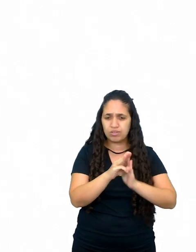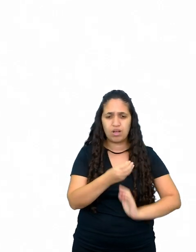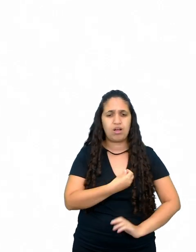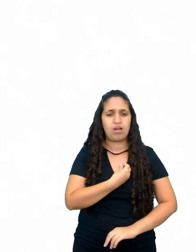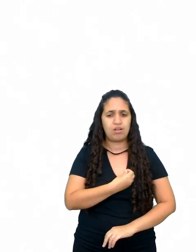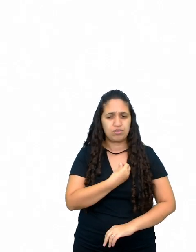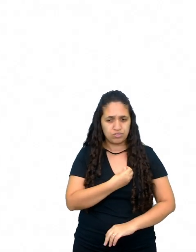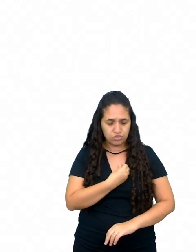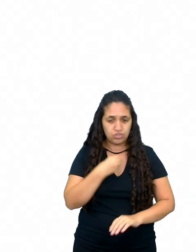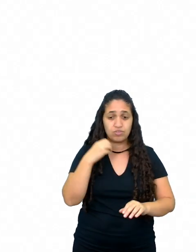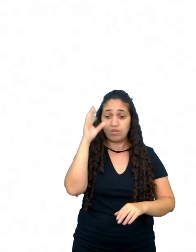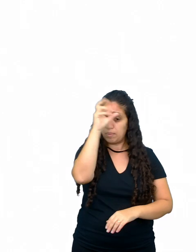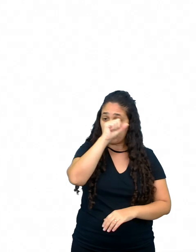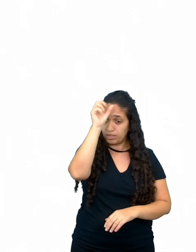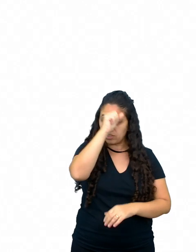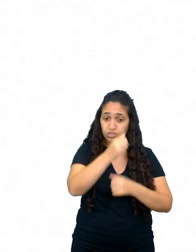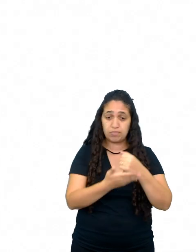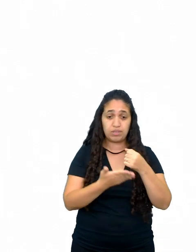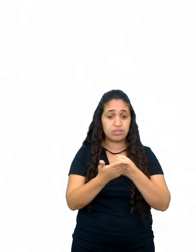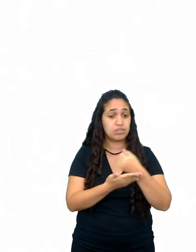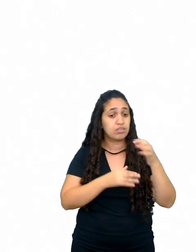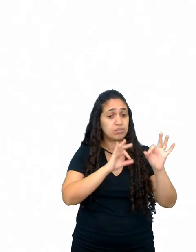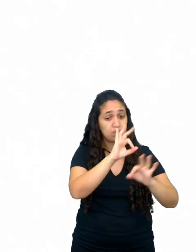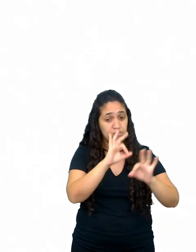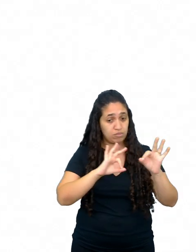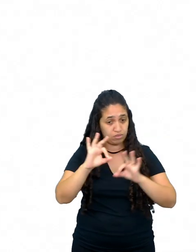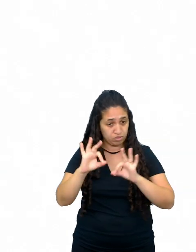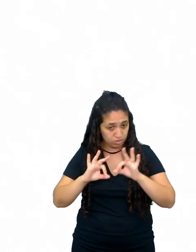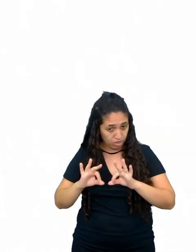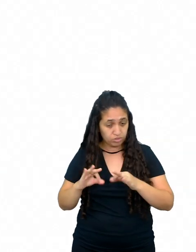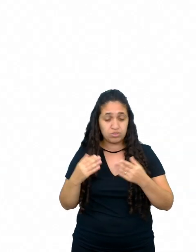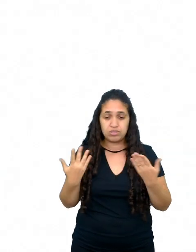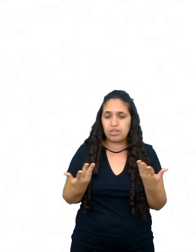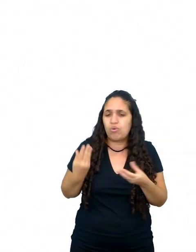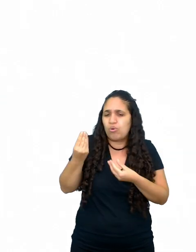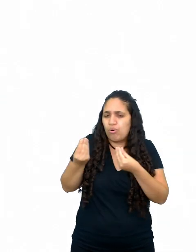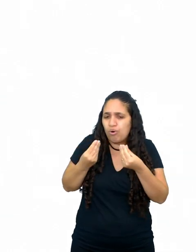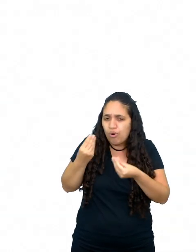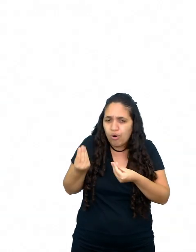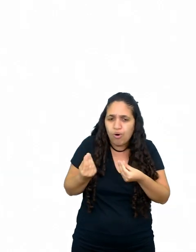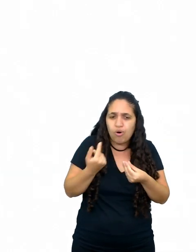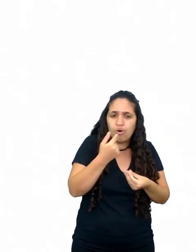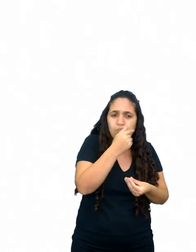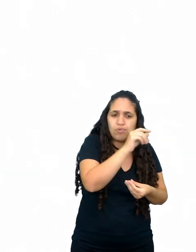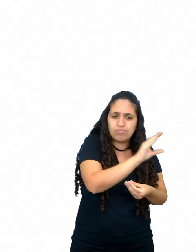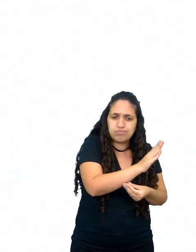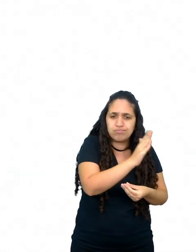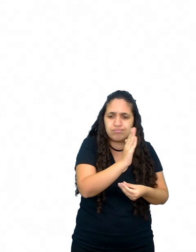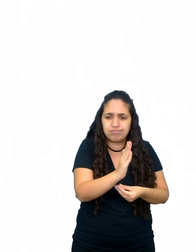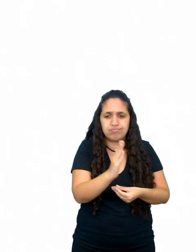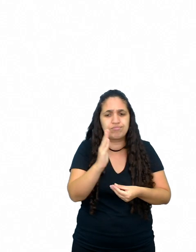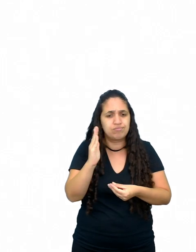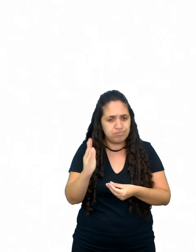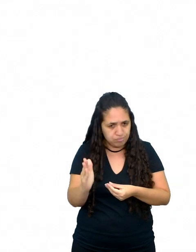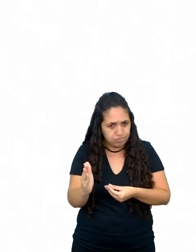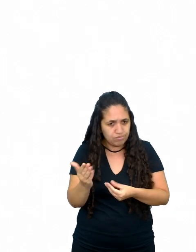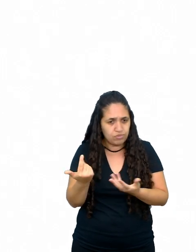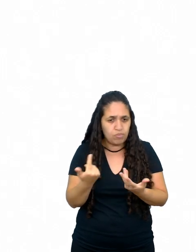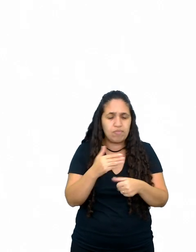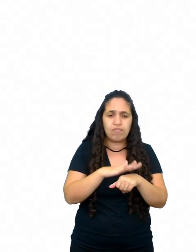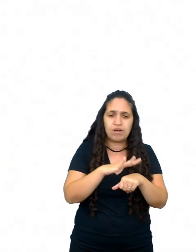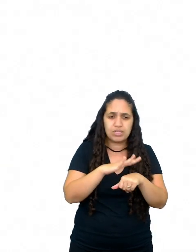baseada em projetos. Então, a gente vai ver como essas aulas da SA4 podem